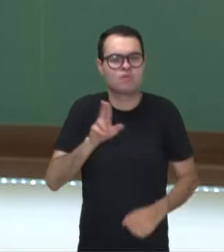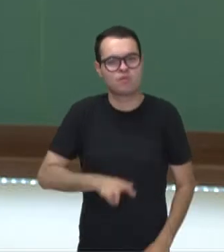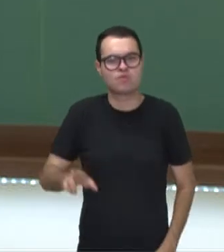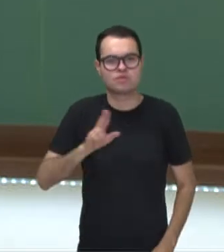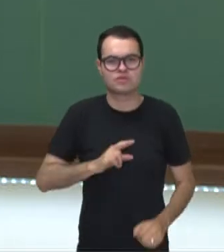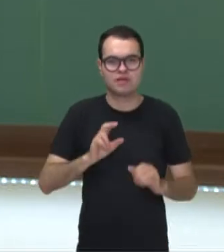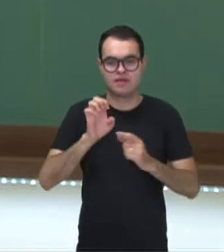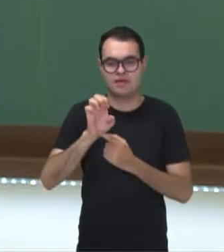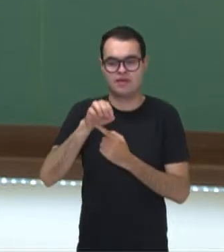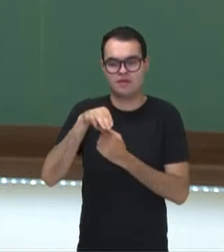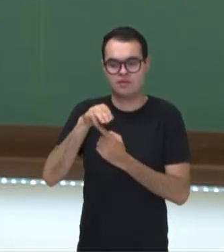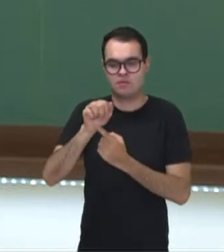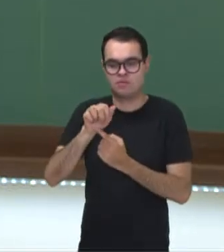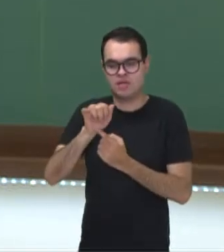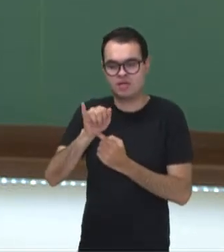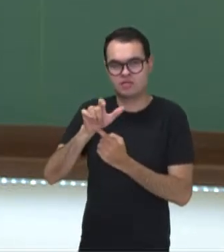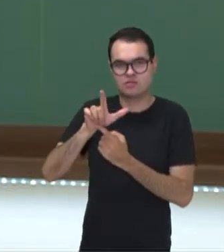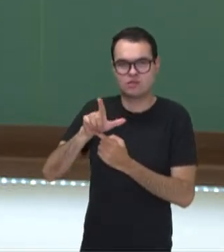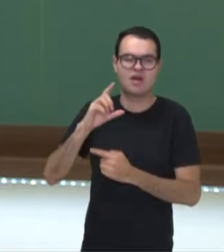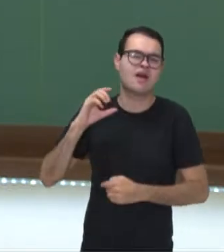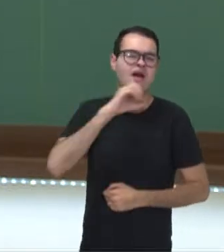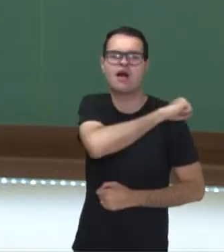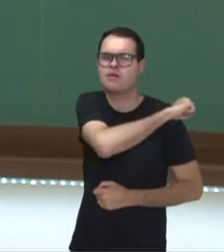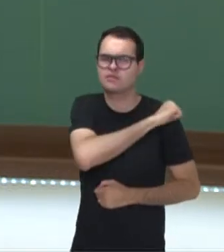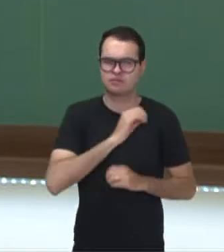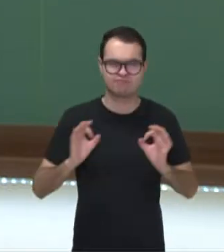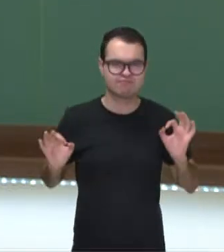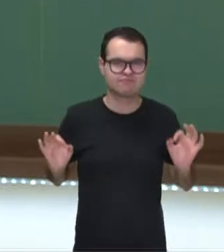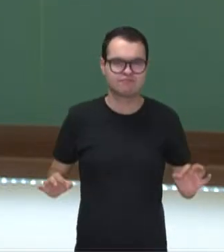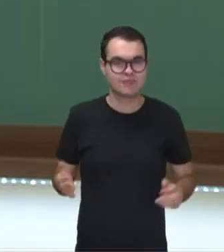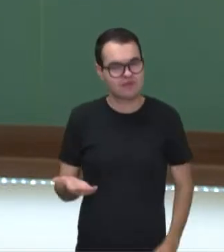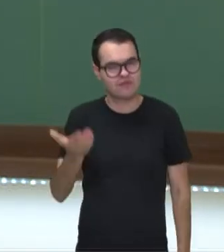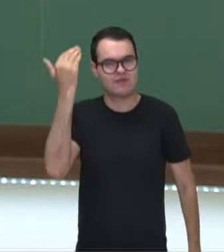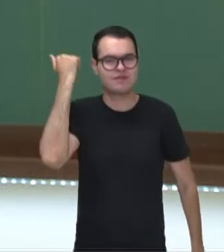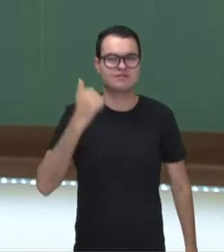e-mail, é muito mais rápido, certo? Vamos?